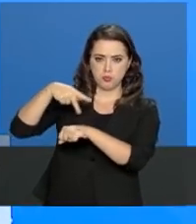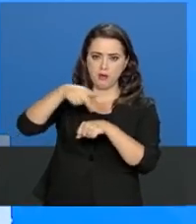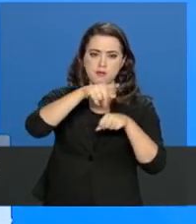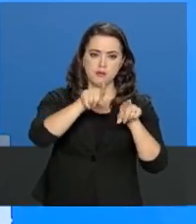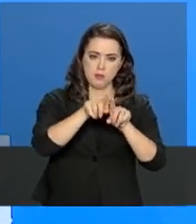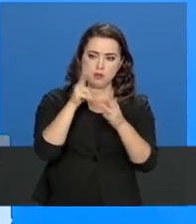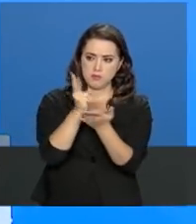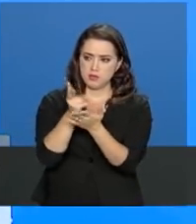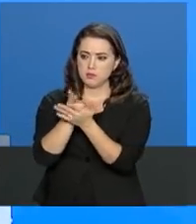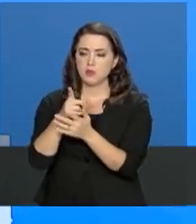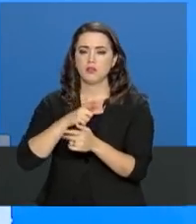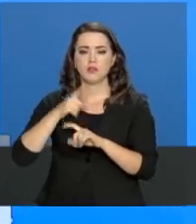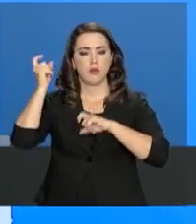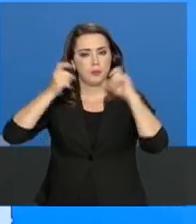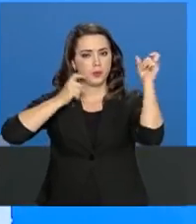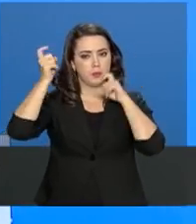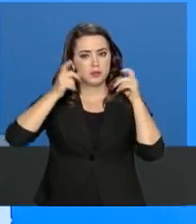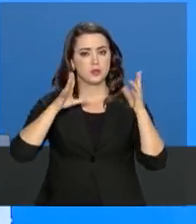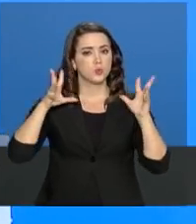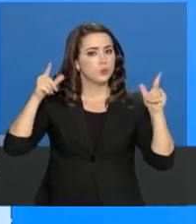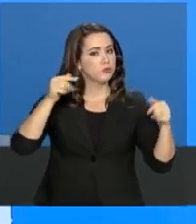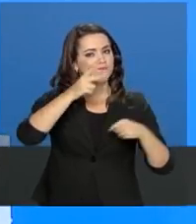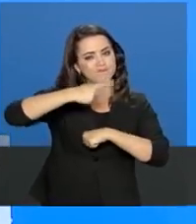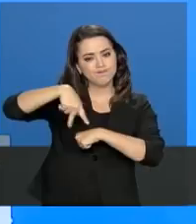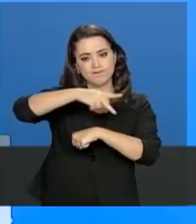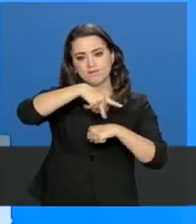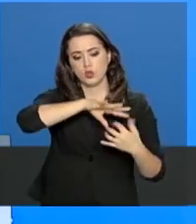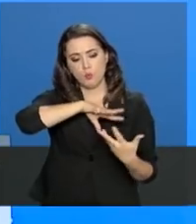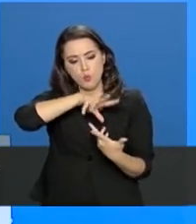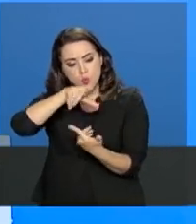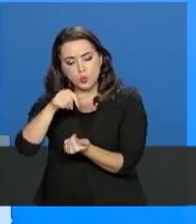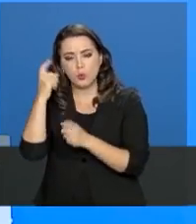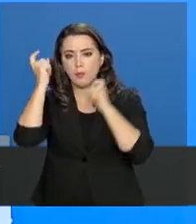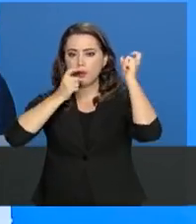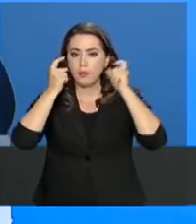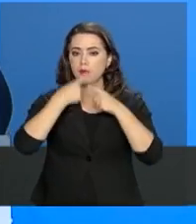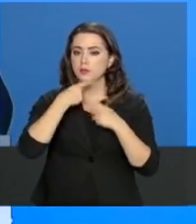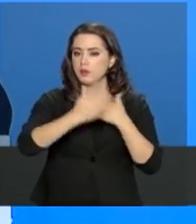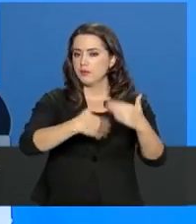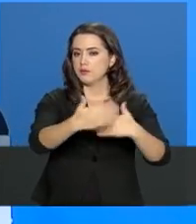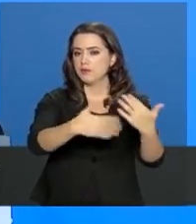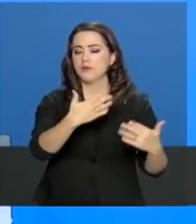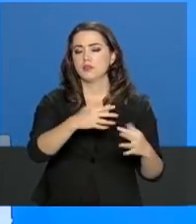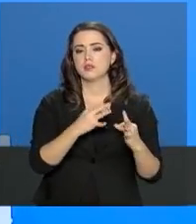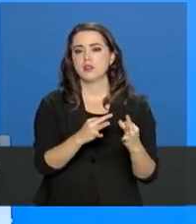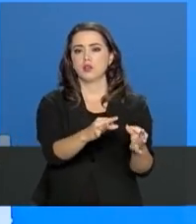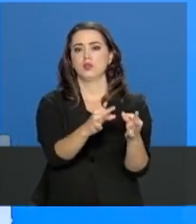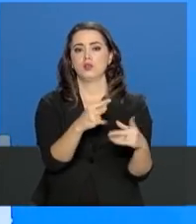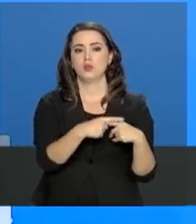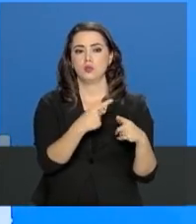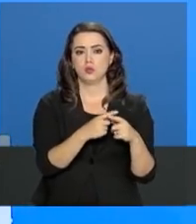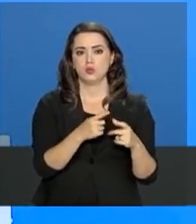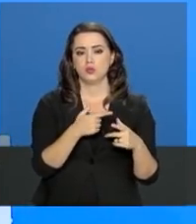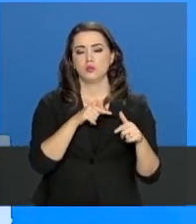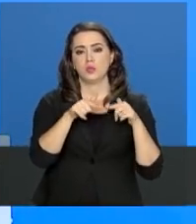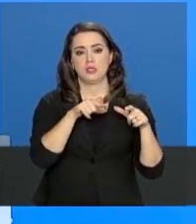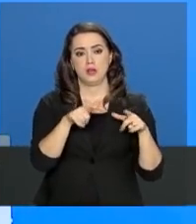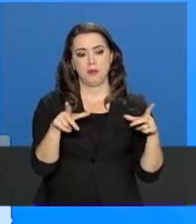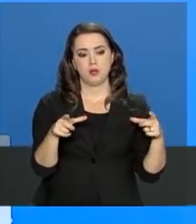que acha da preocupação em todos os países com um avanço tecnológico e mais ou menos com esses argumentos que estou